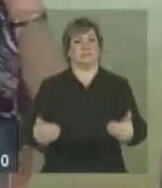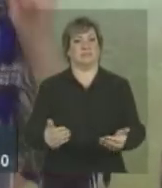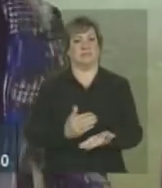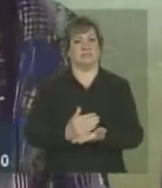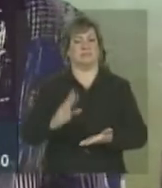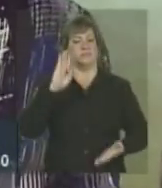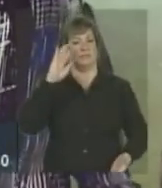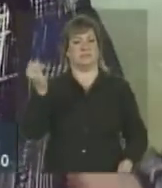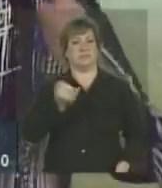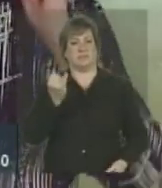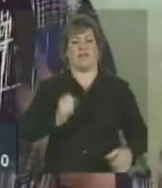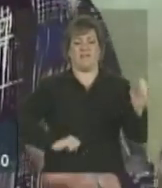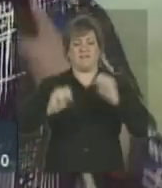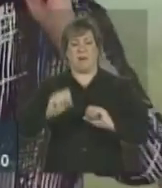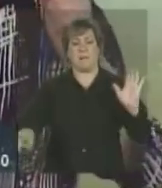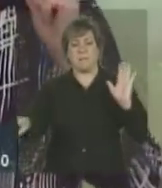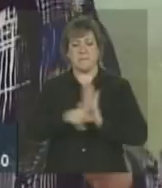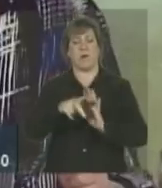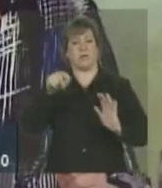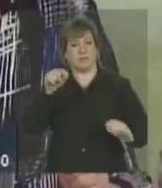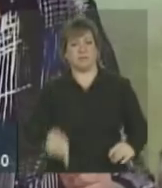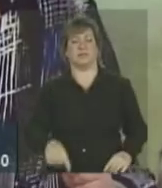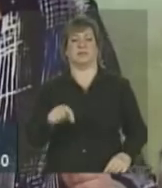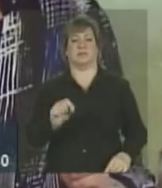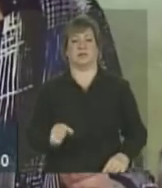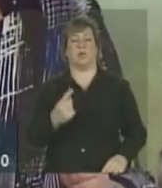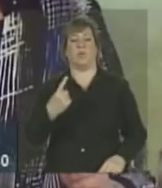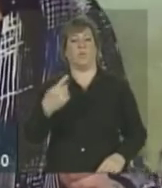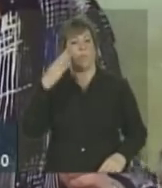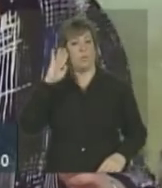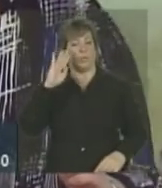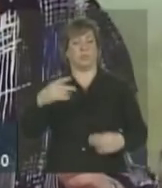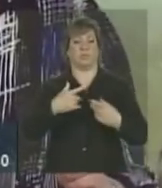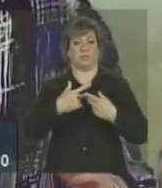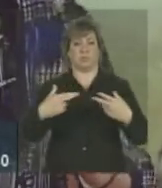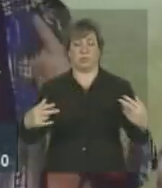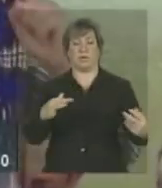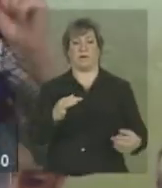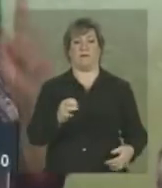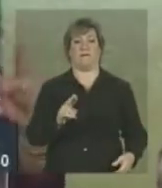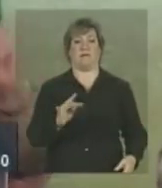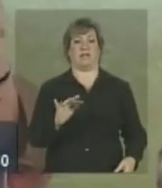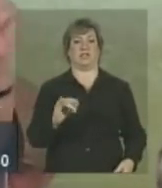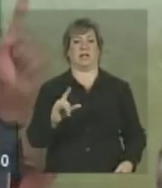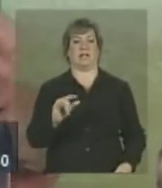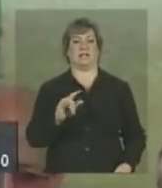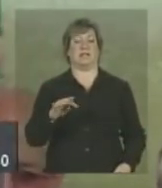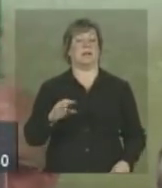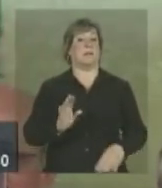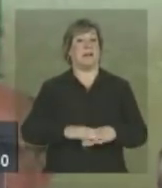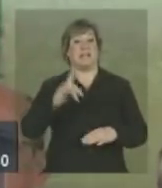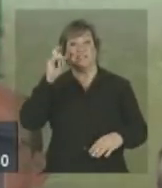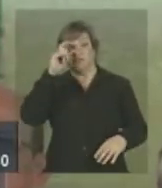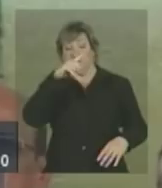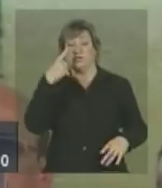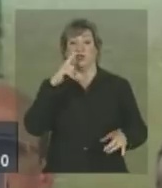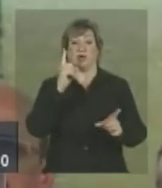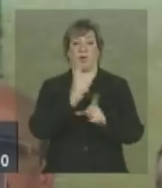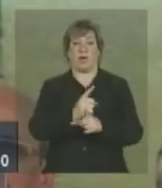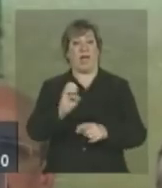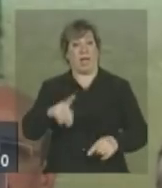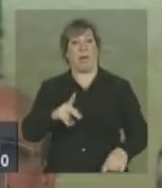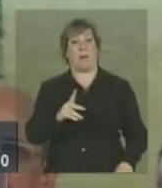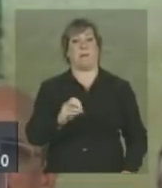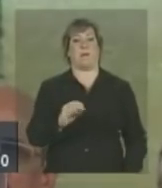na produção de um dos componentes dos fertilizantes mais difícil de ser encontrado,